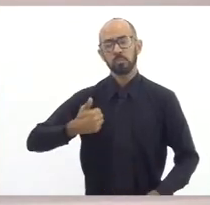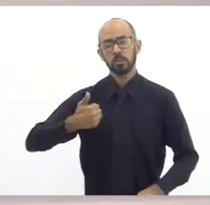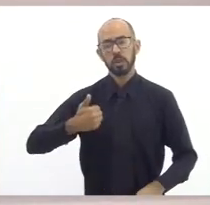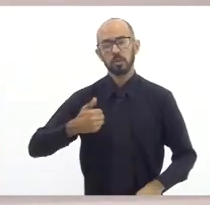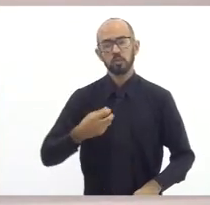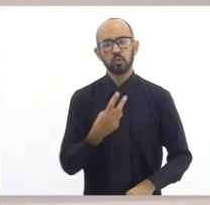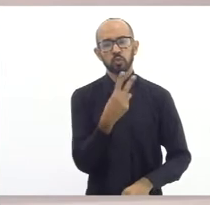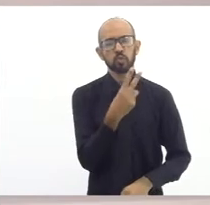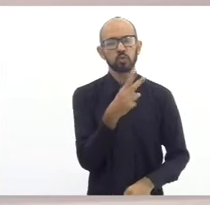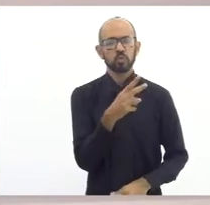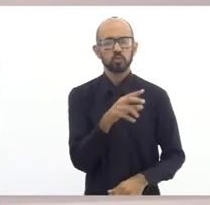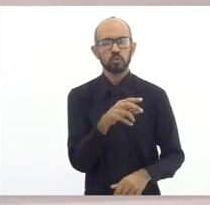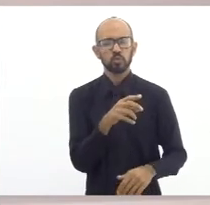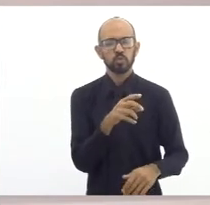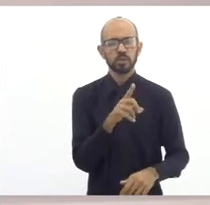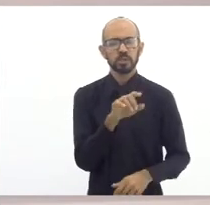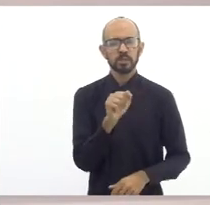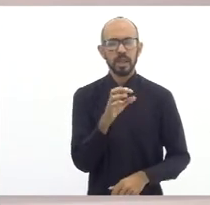datas